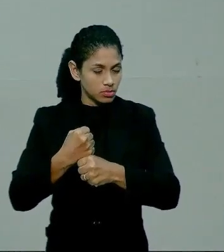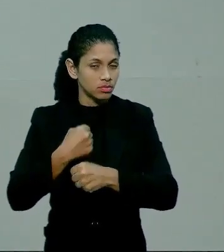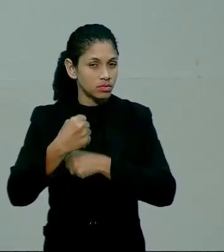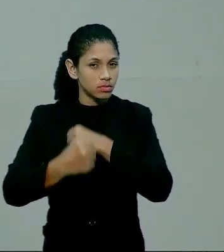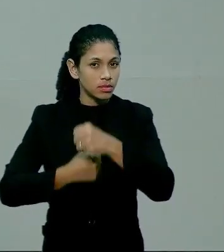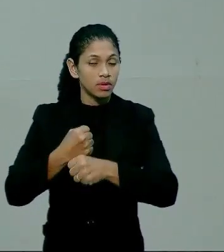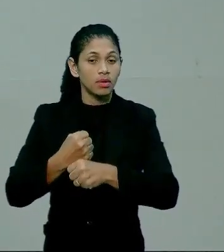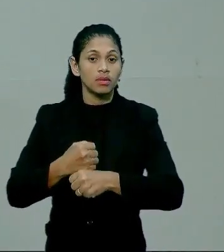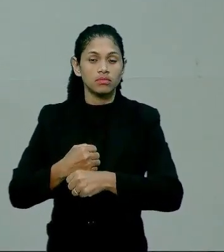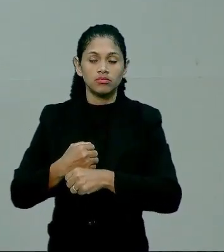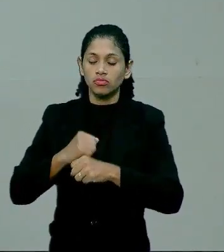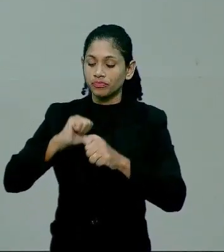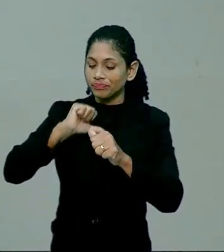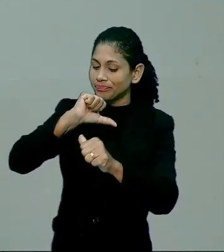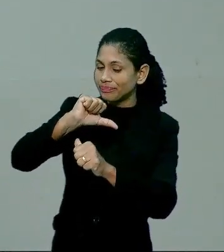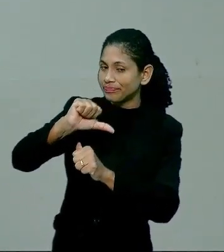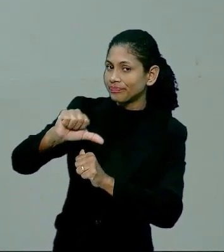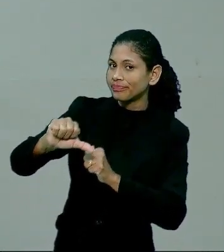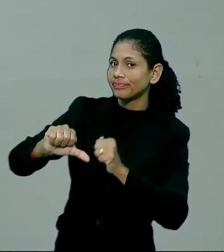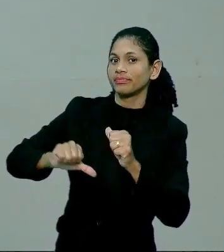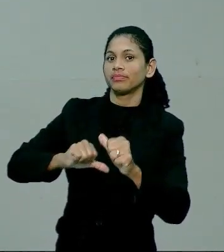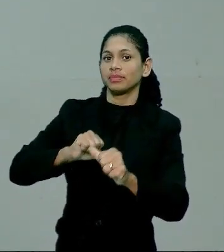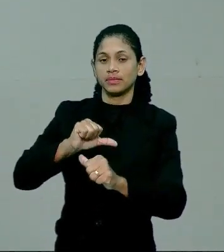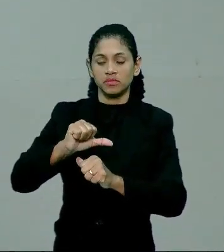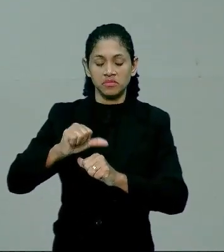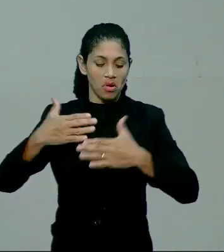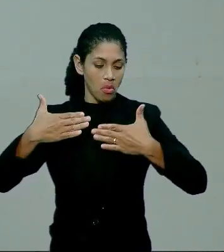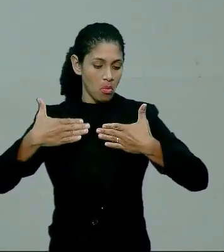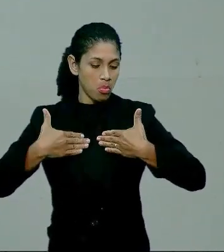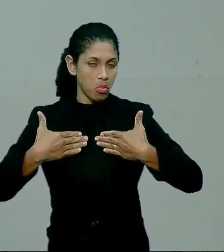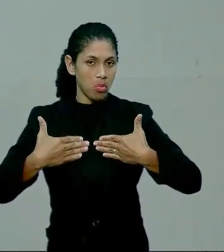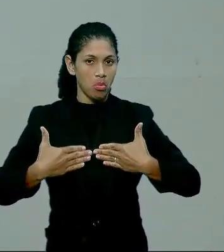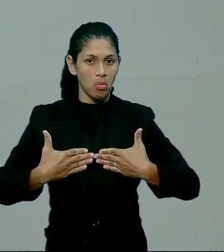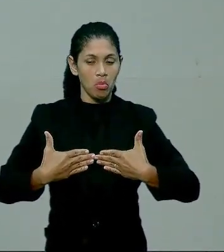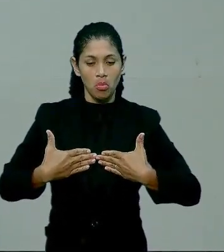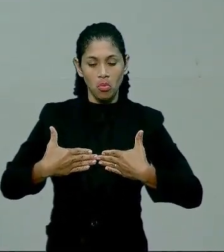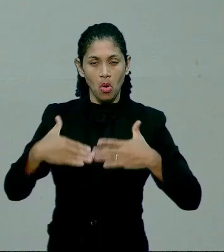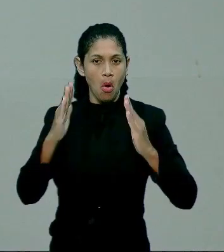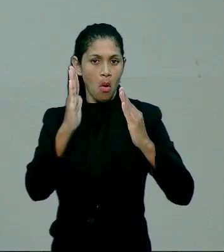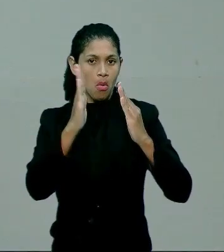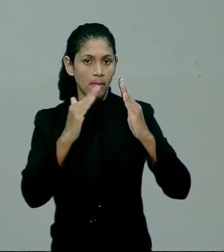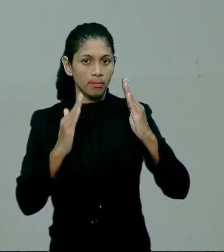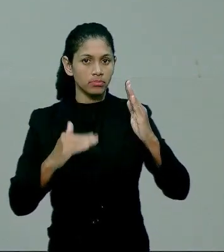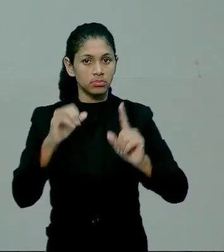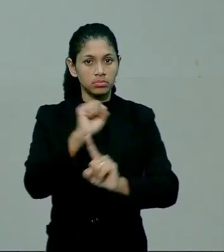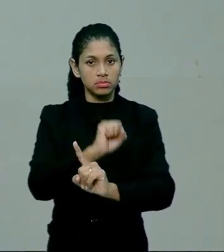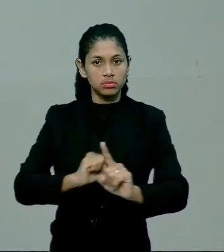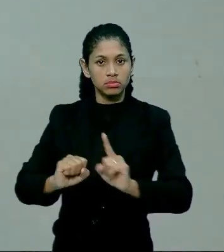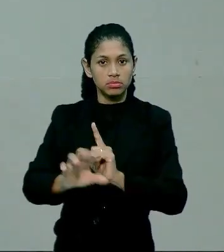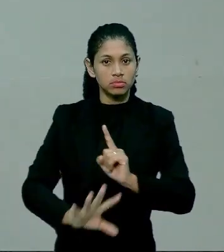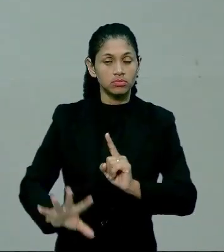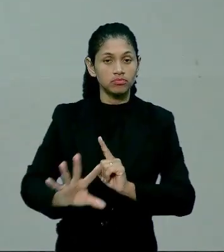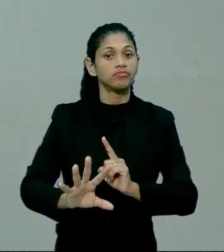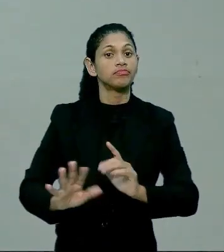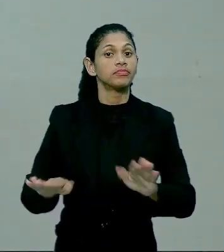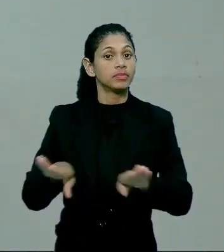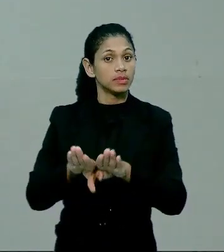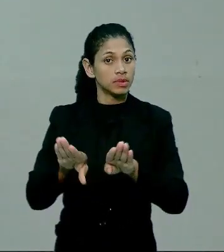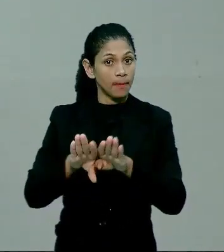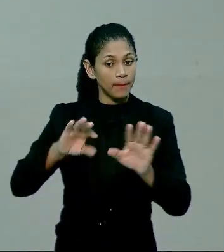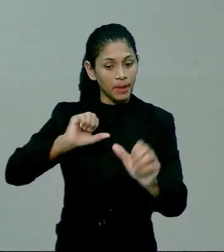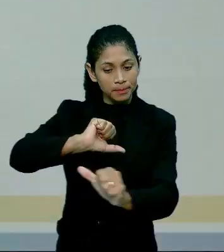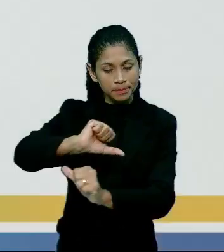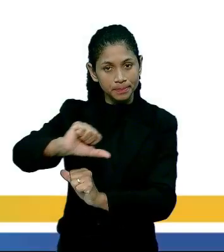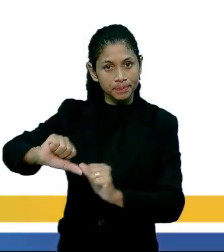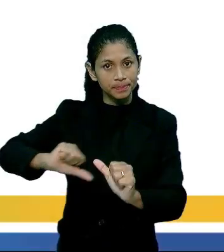alterando. E esse direcionamento, né, do condicionamento estético social, do perfil social, também acaba sendo moldado, beleza?